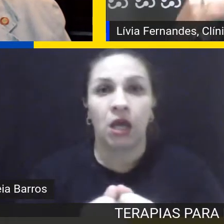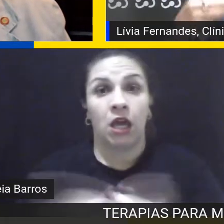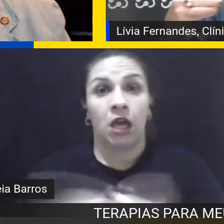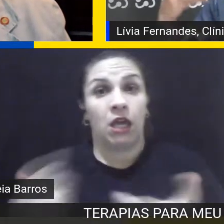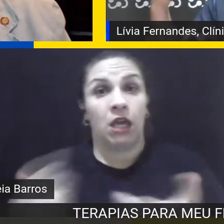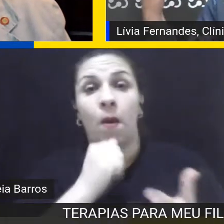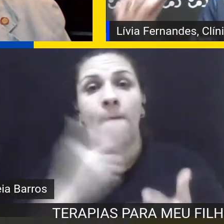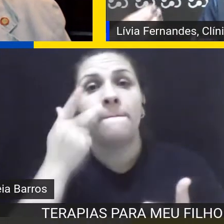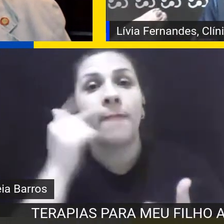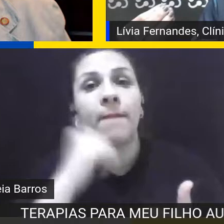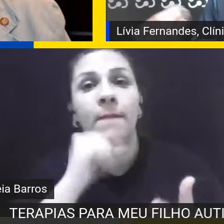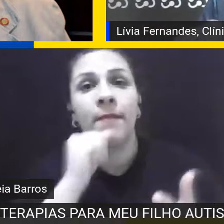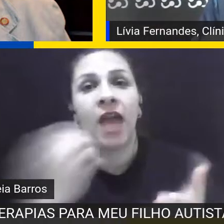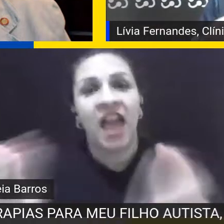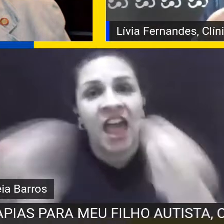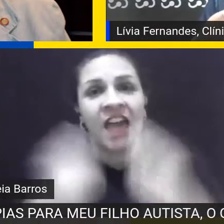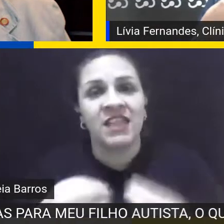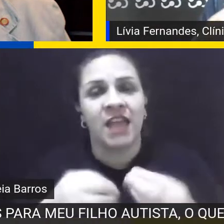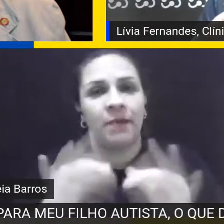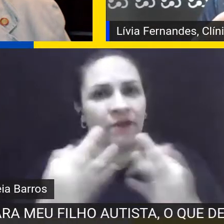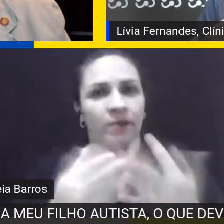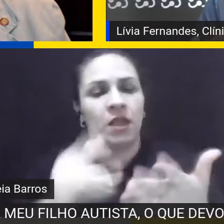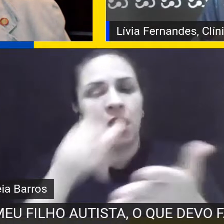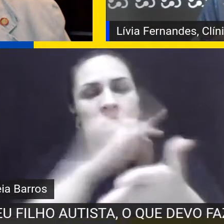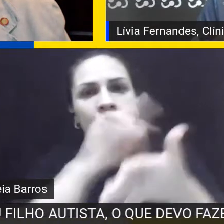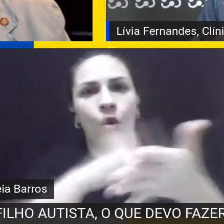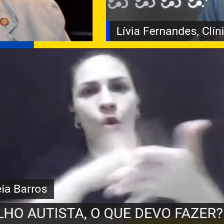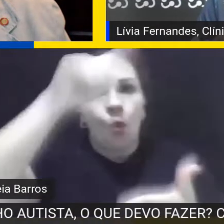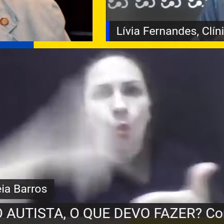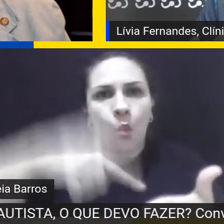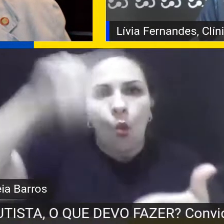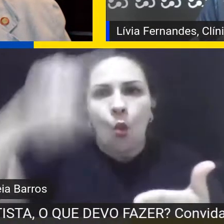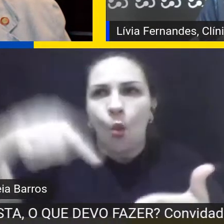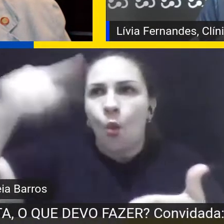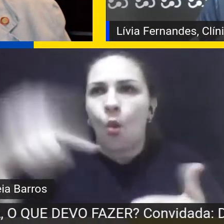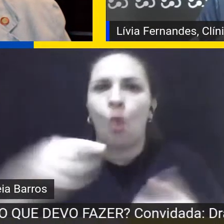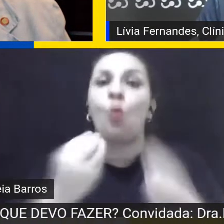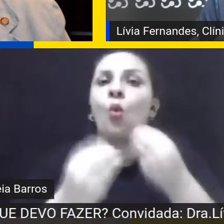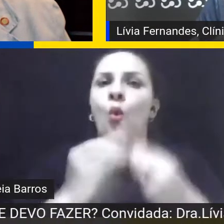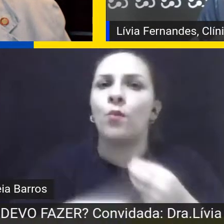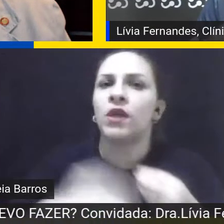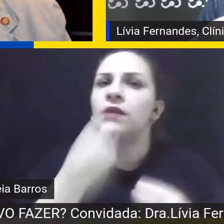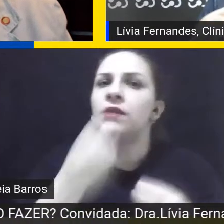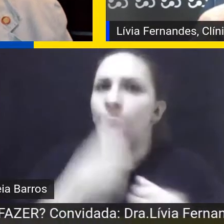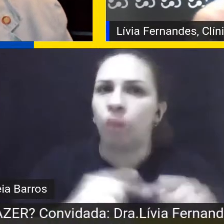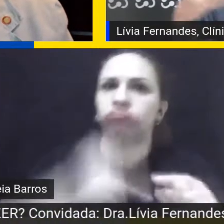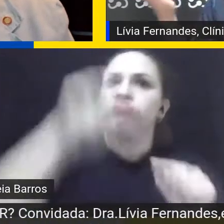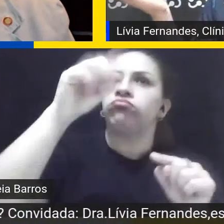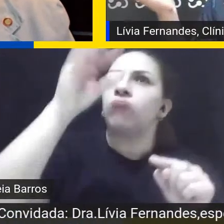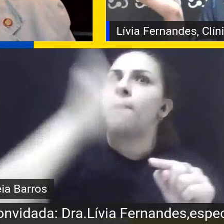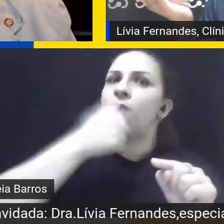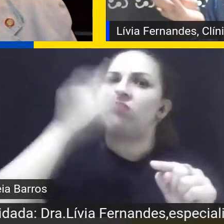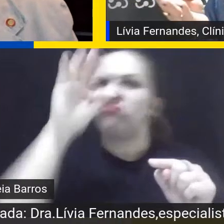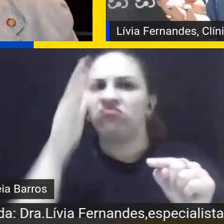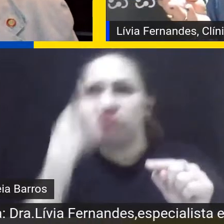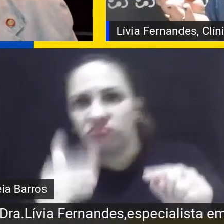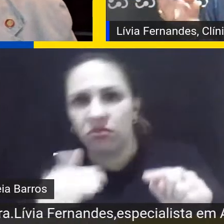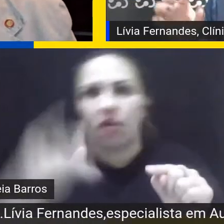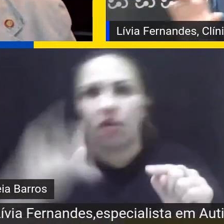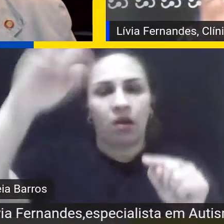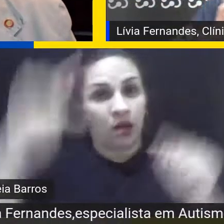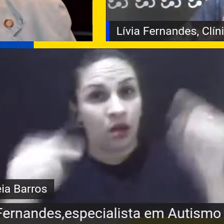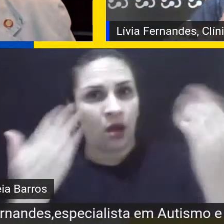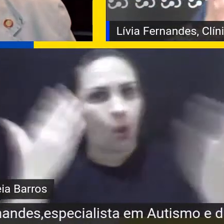de reavaliação, o andamento e o desenvolvimento das crianças. É espetacular. E depois de 6